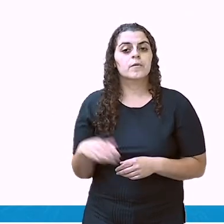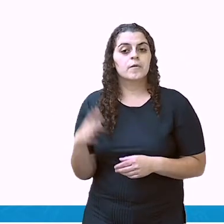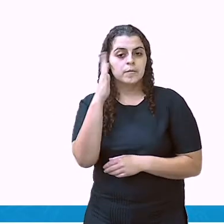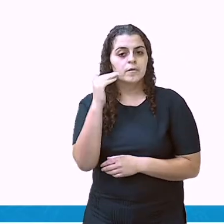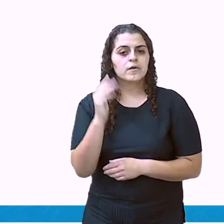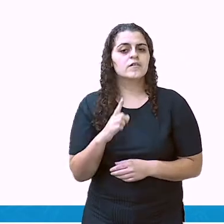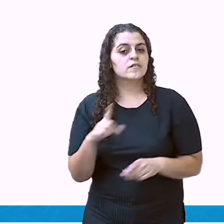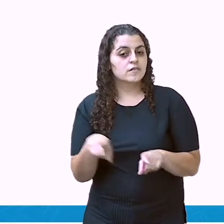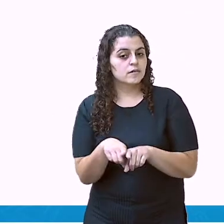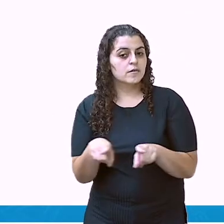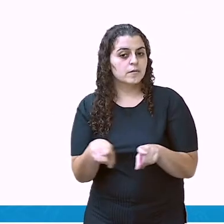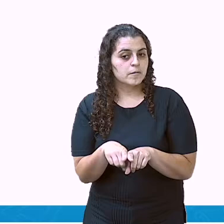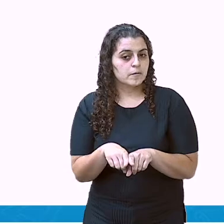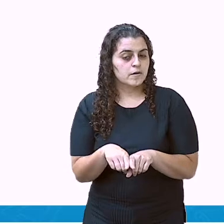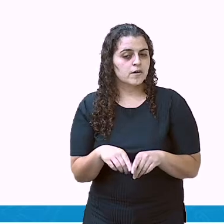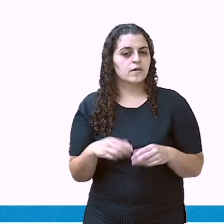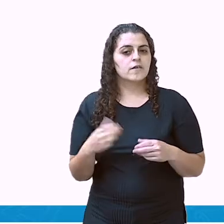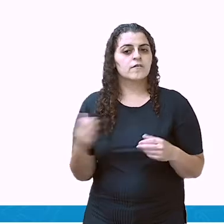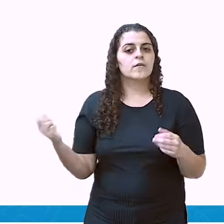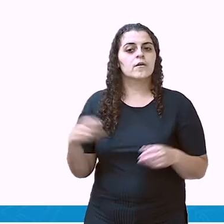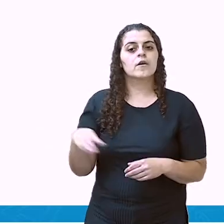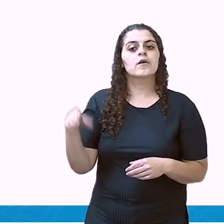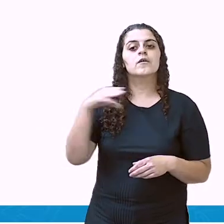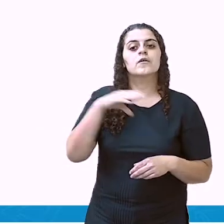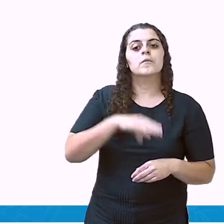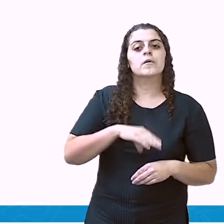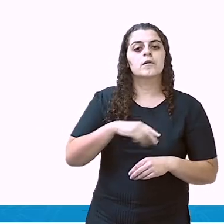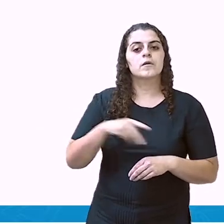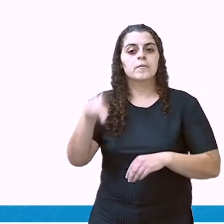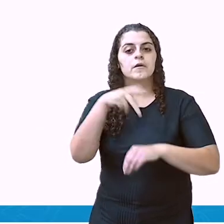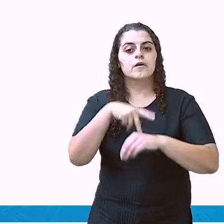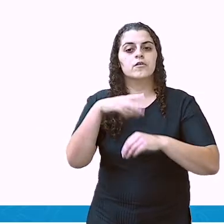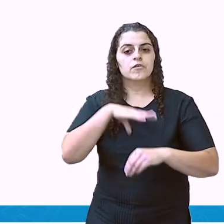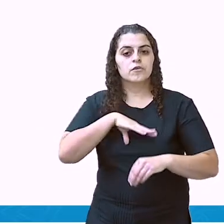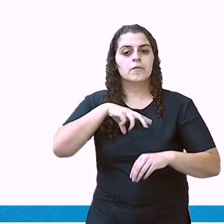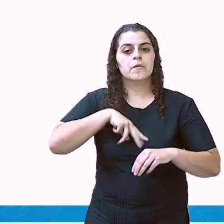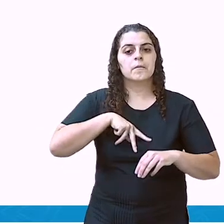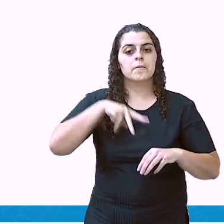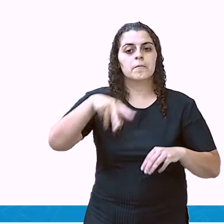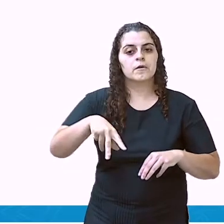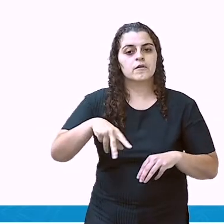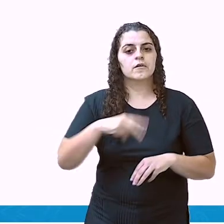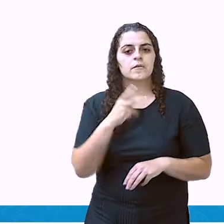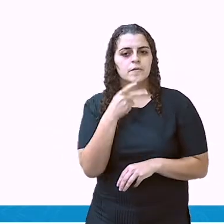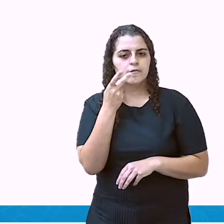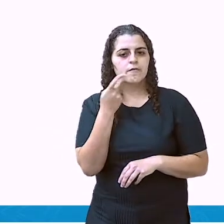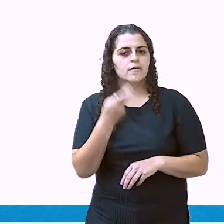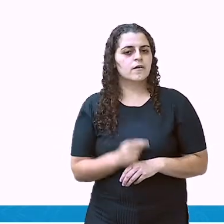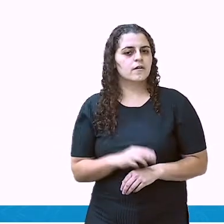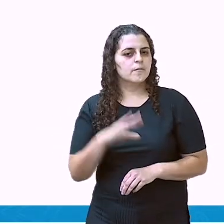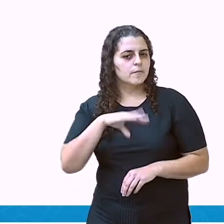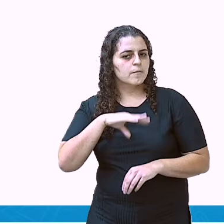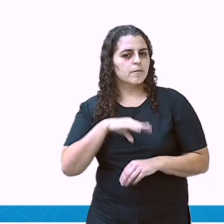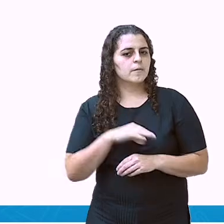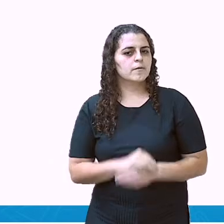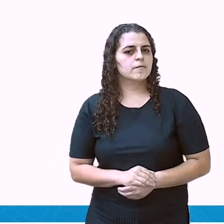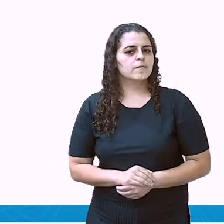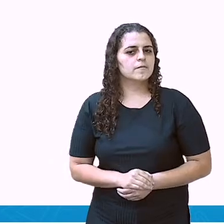Eles também foram colonizados pelos portugueses e eles também falam a nossa